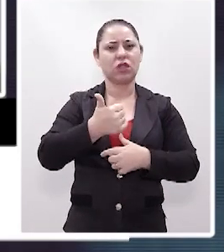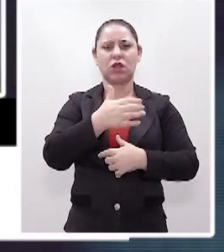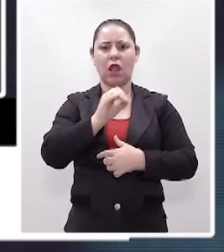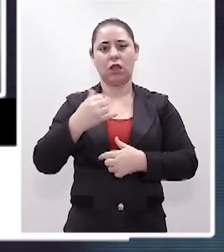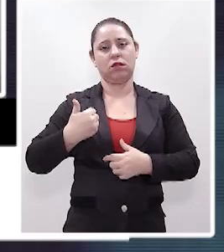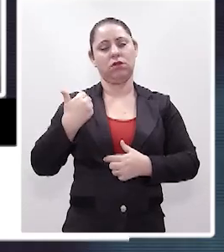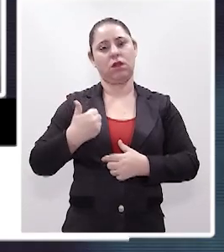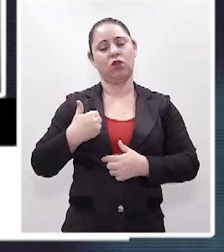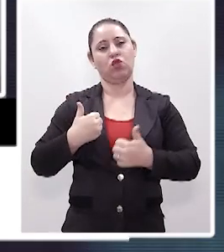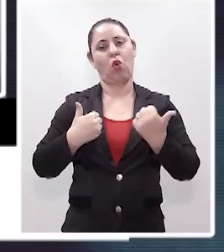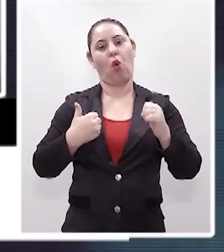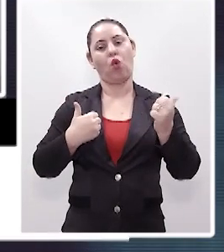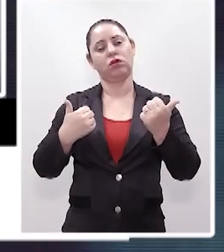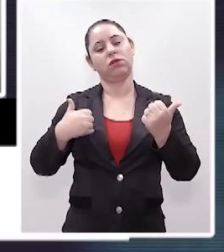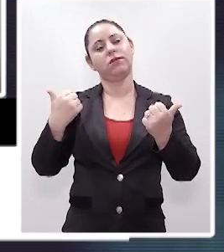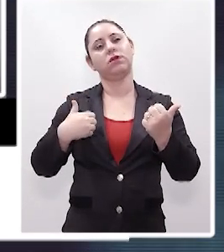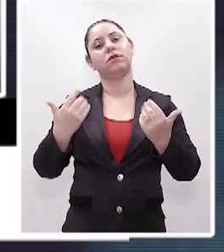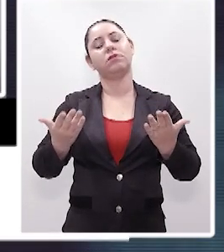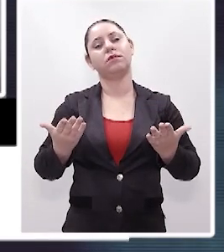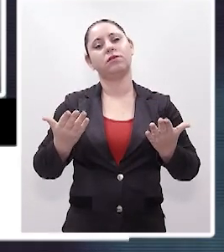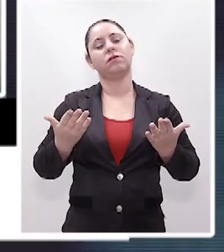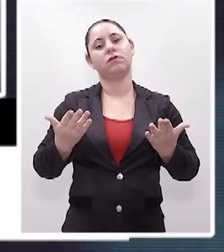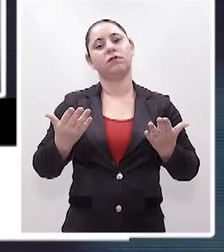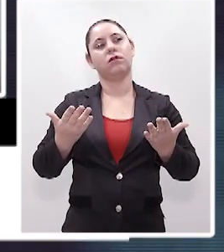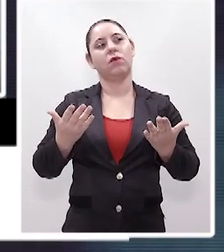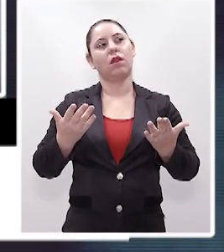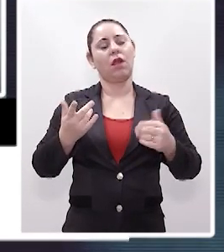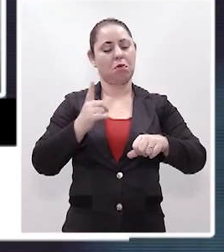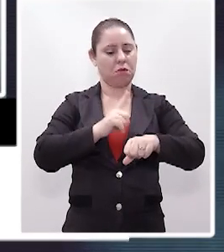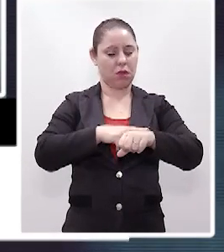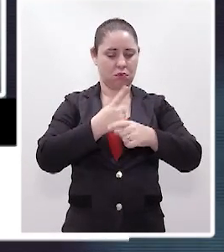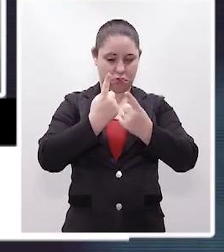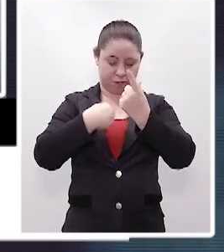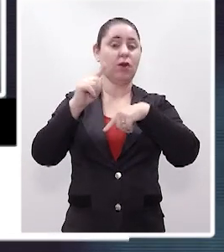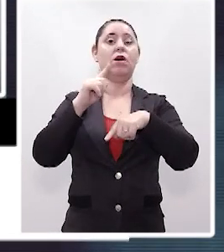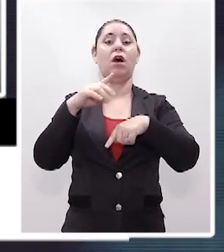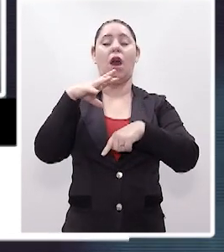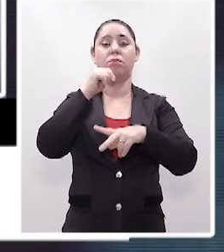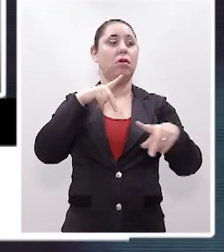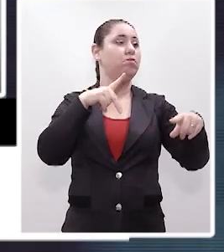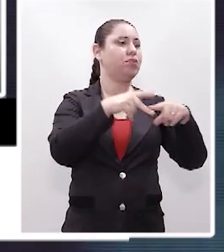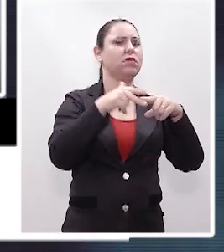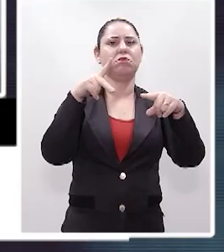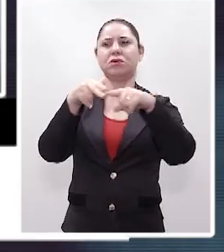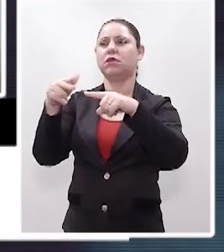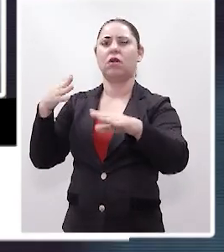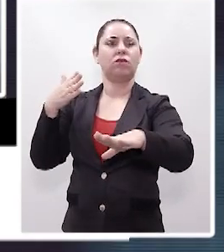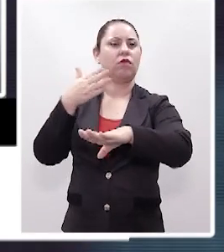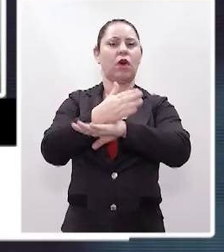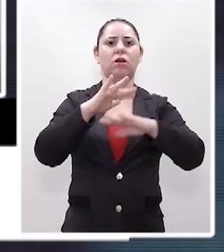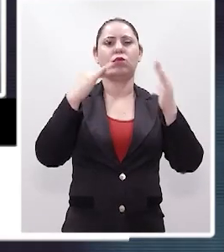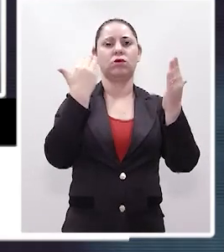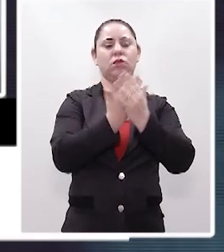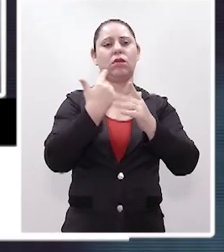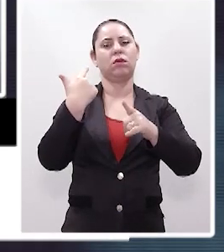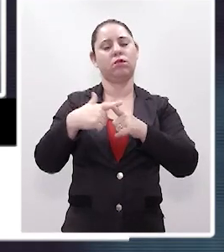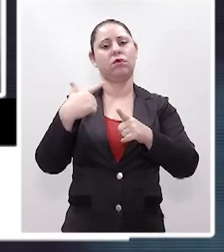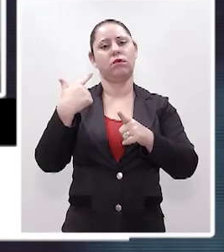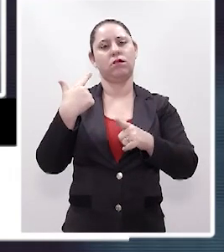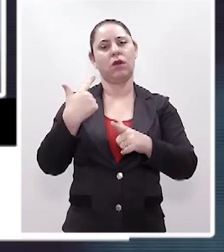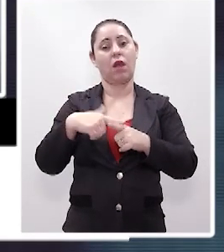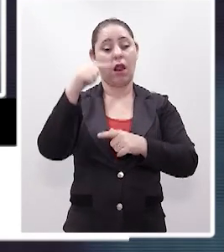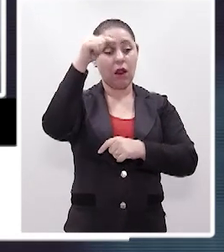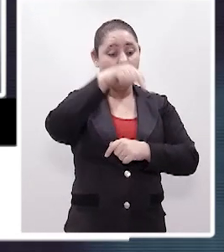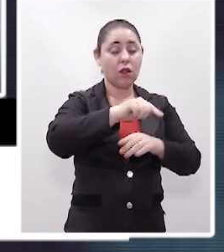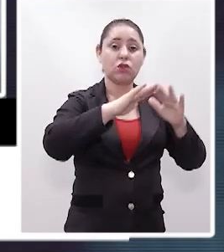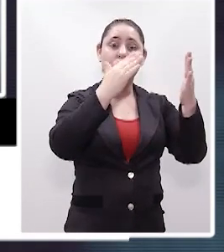anos, de 11 anos, de uma hora para outra cortar o relacionamento, não ir mais para a escola, porque